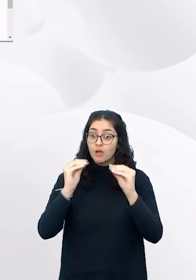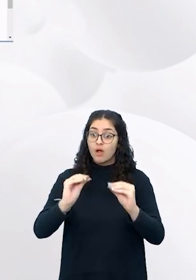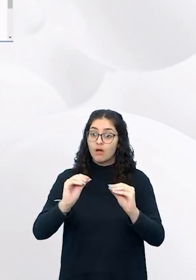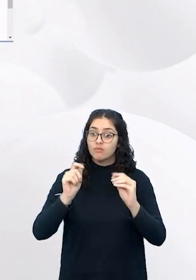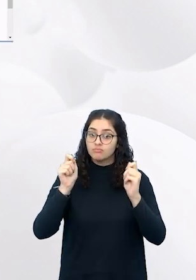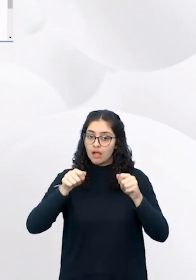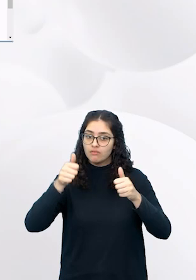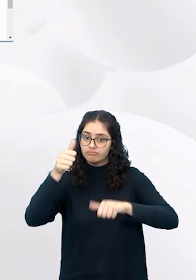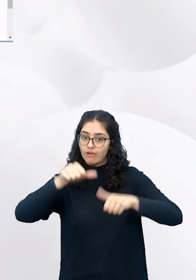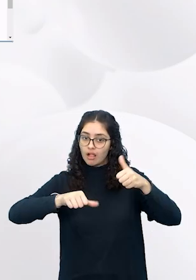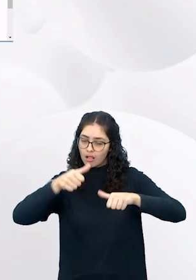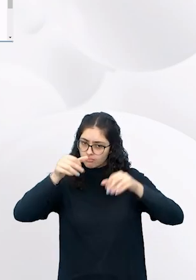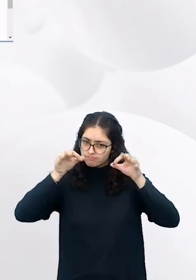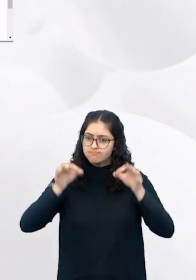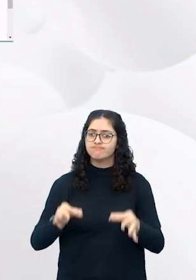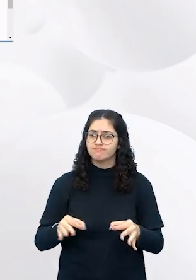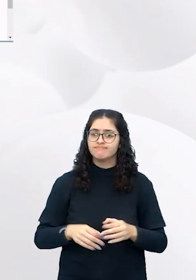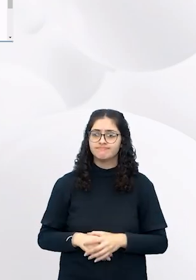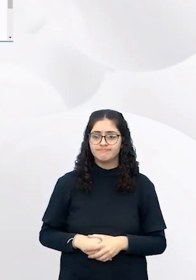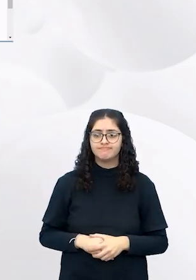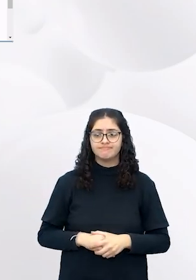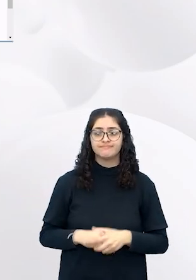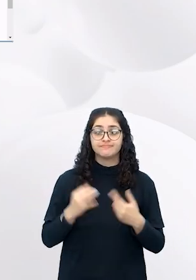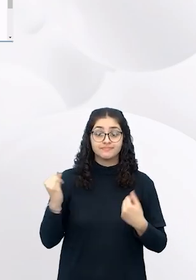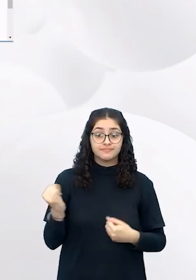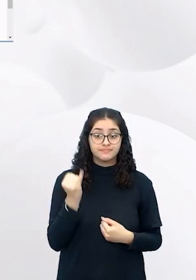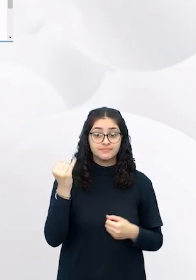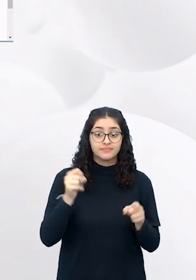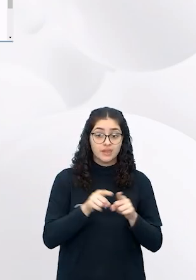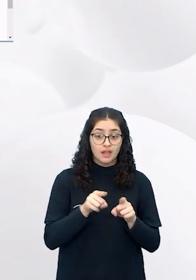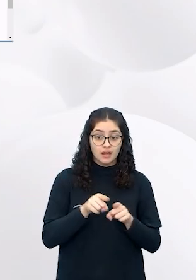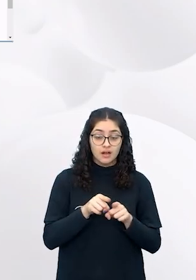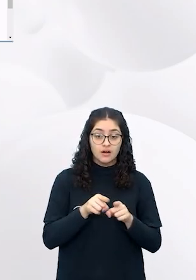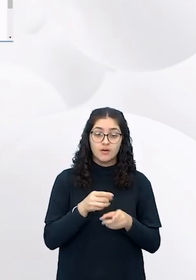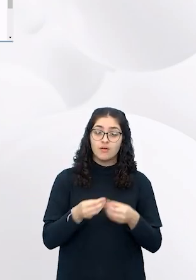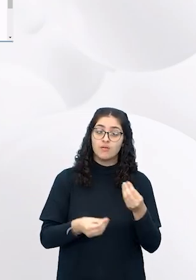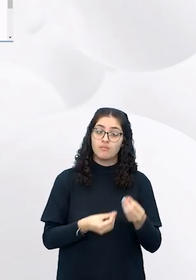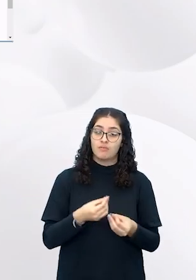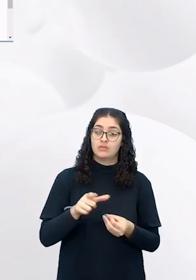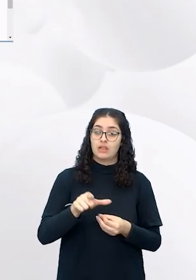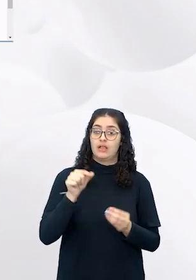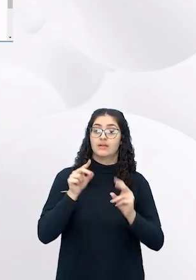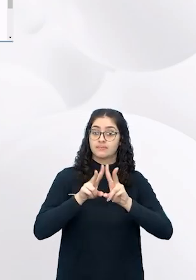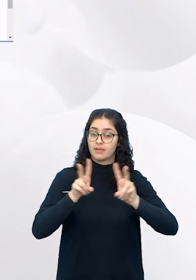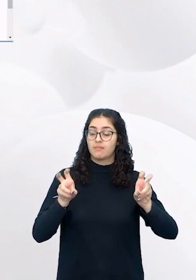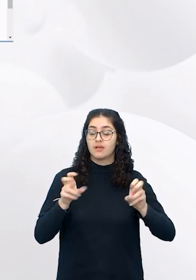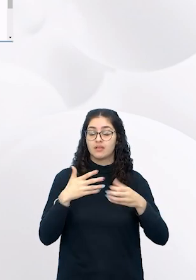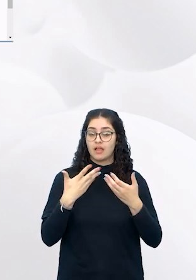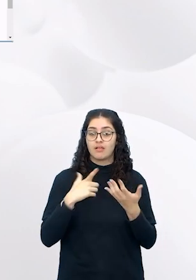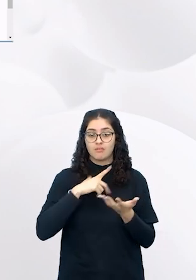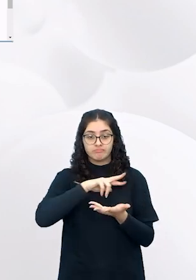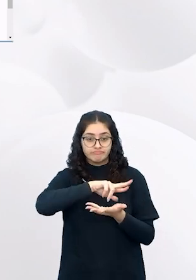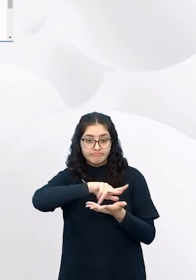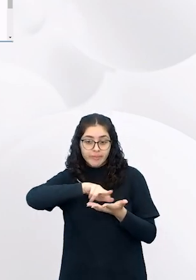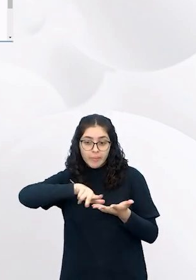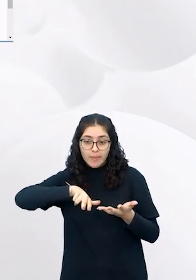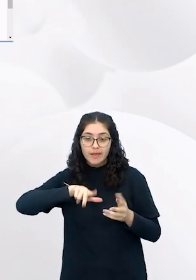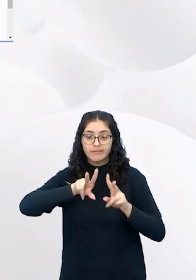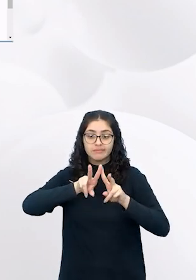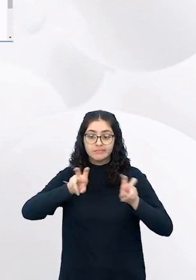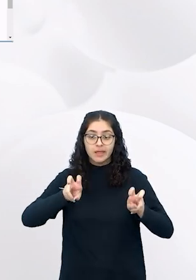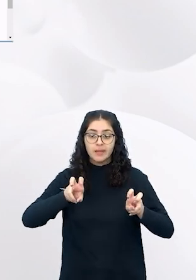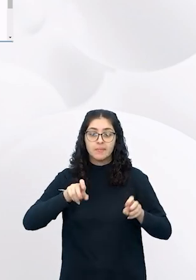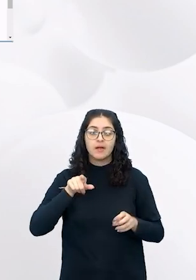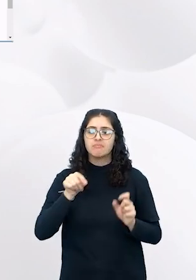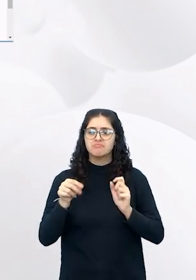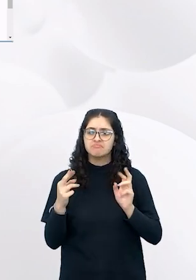avaliado. É importante também, nessa opção, escolher os temas, né? Então são vários temas. Esses temas